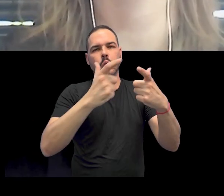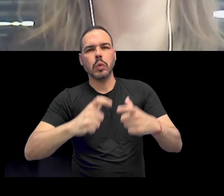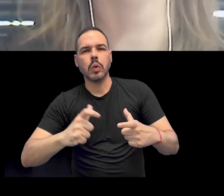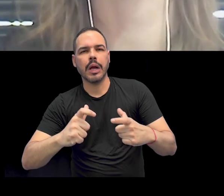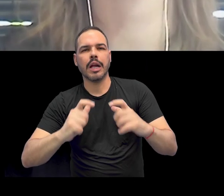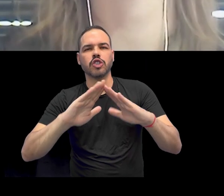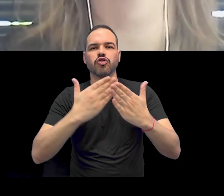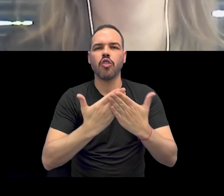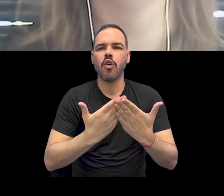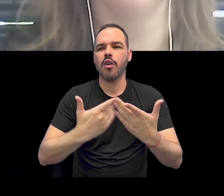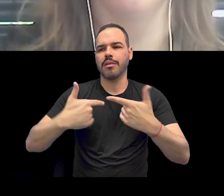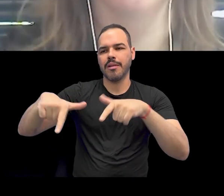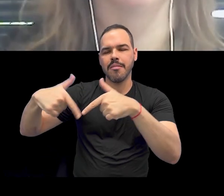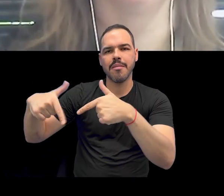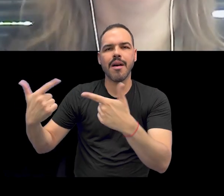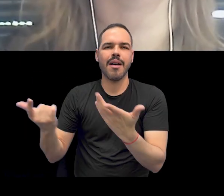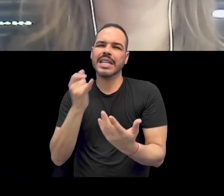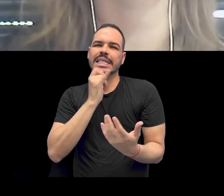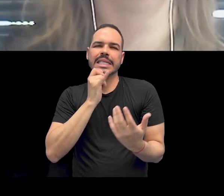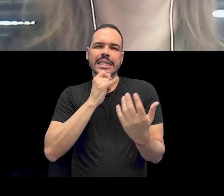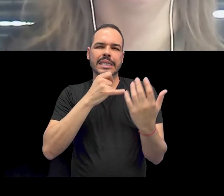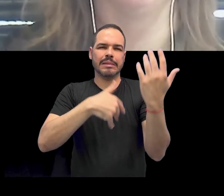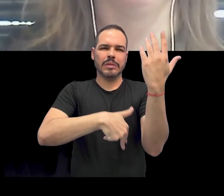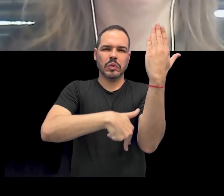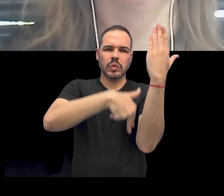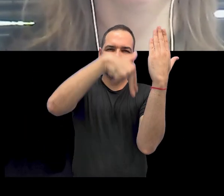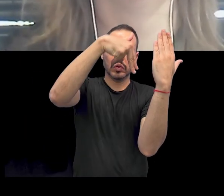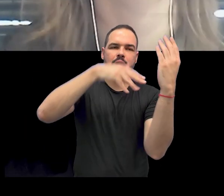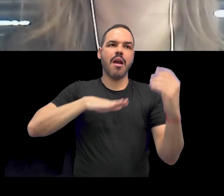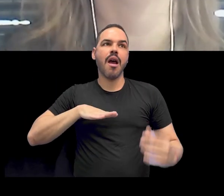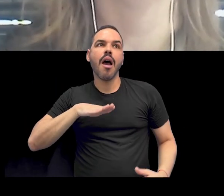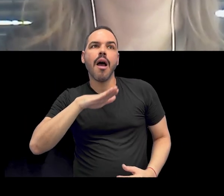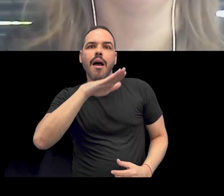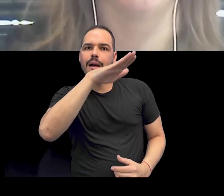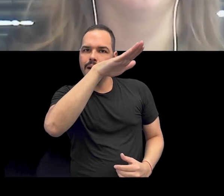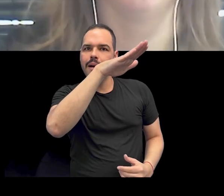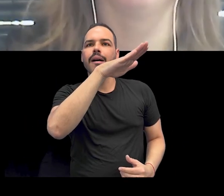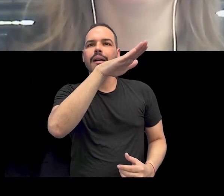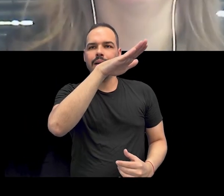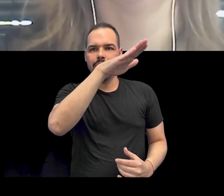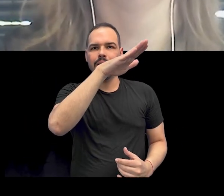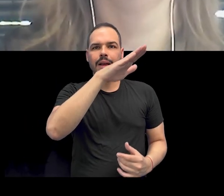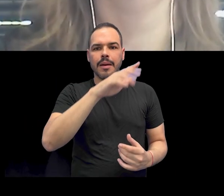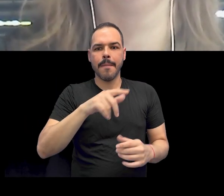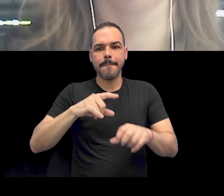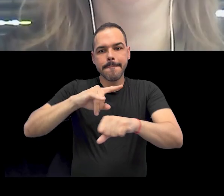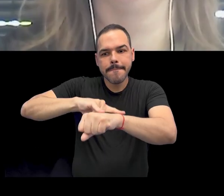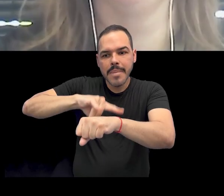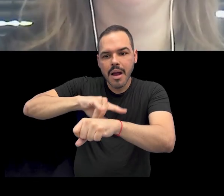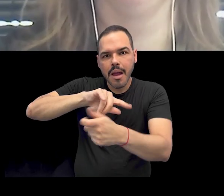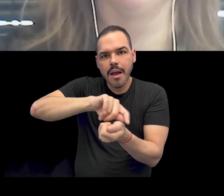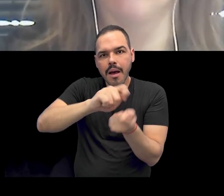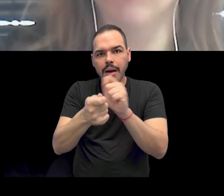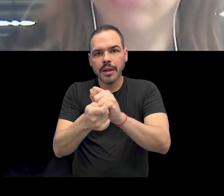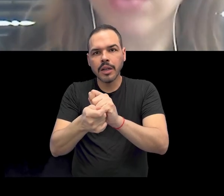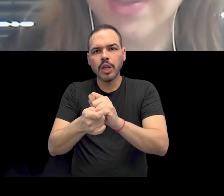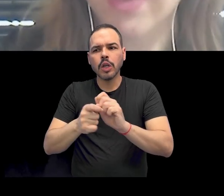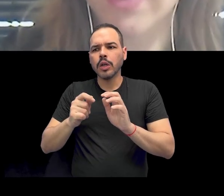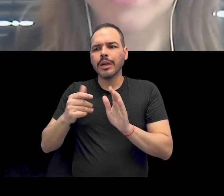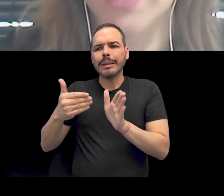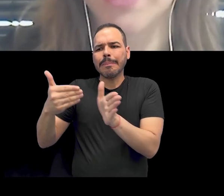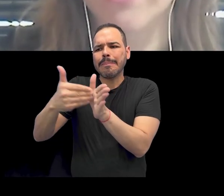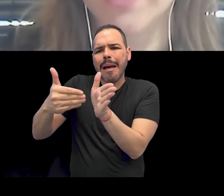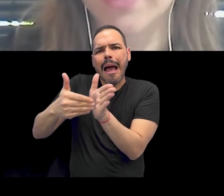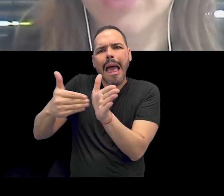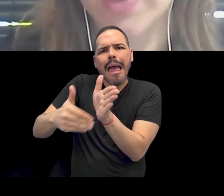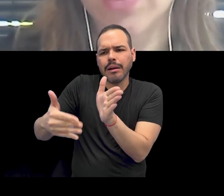meio de rampas, elevadores, adequações em banheiros, mobiliário, tudo que retira ou reduz, né,